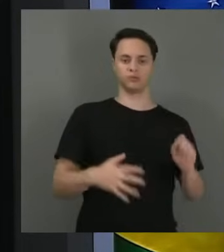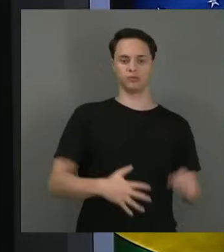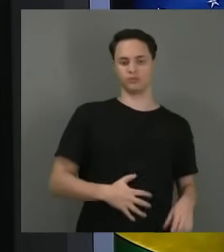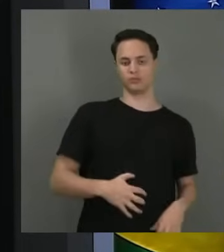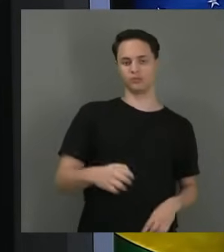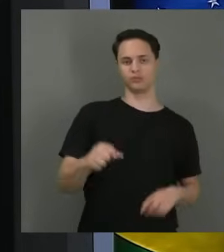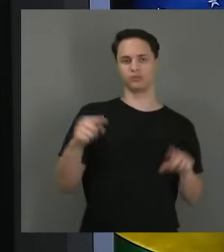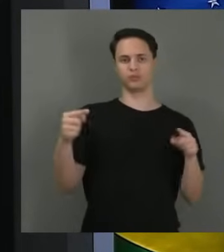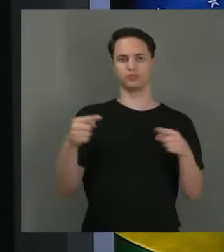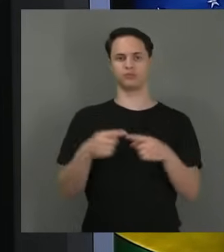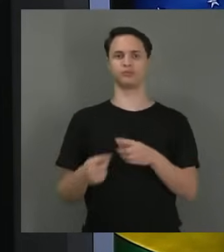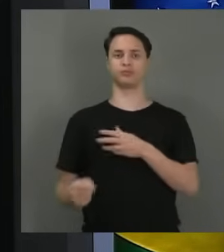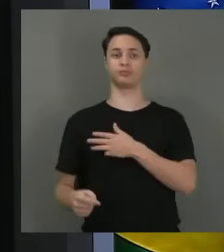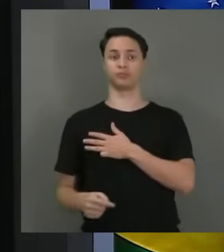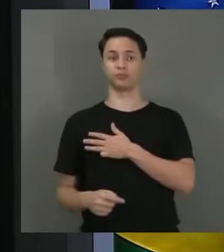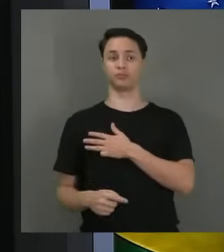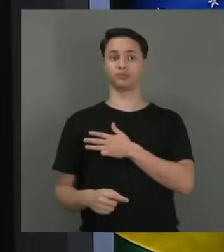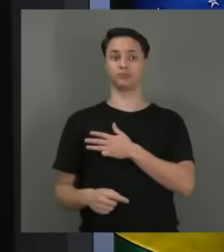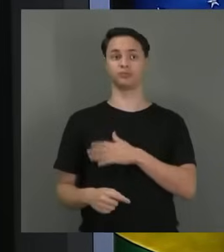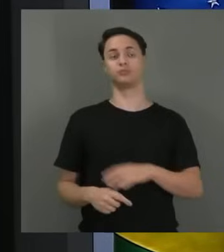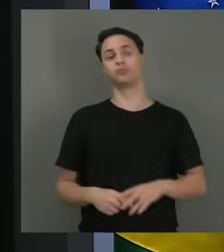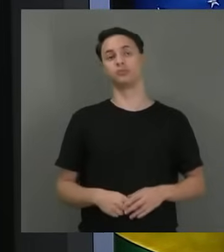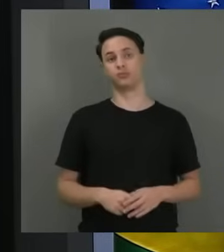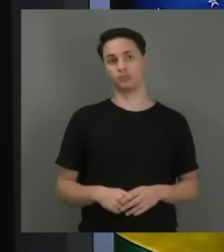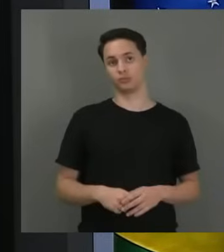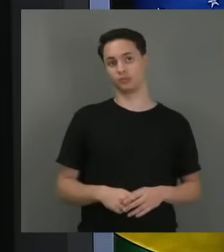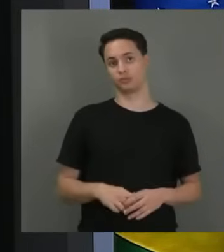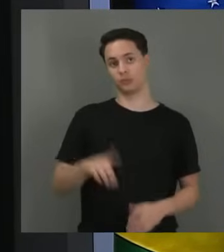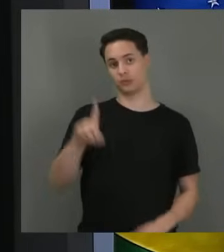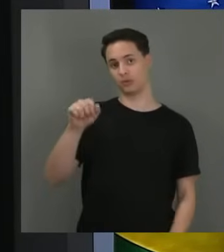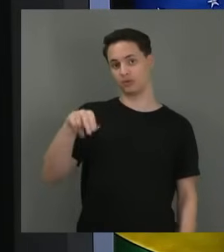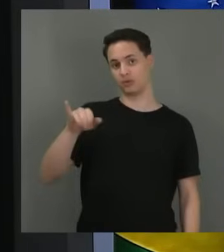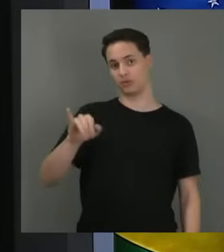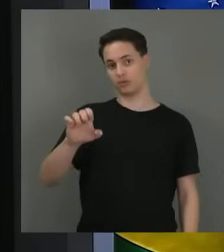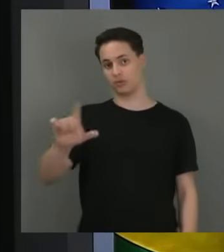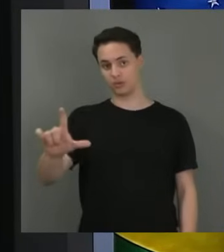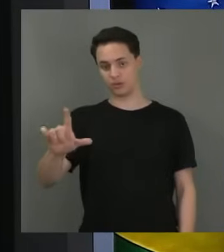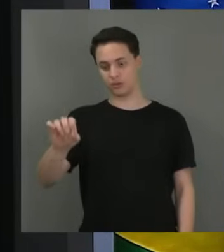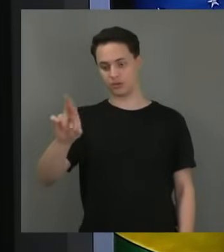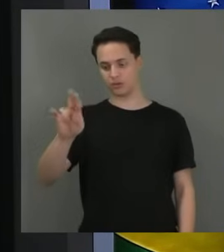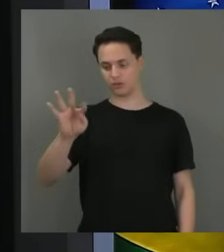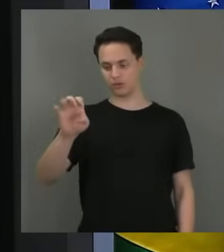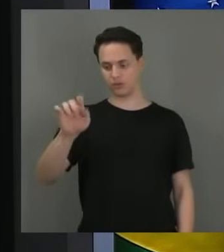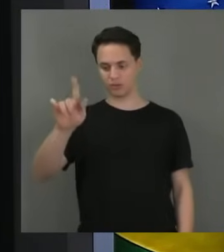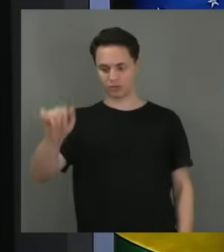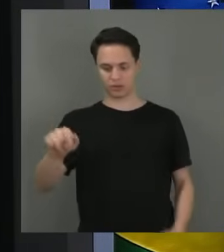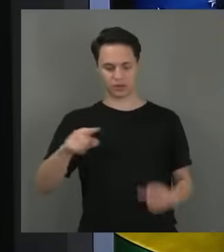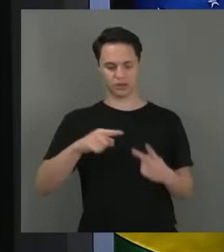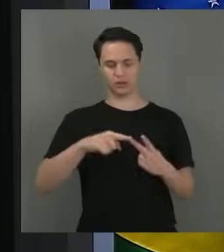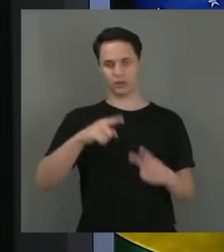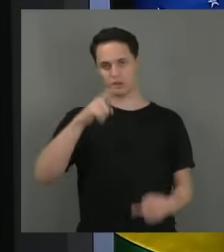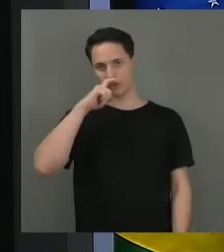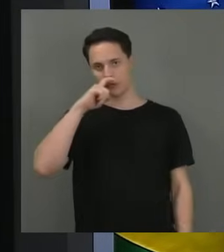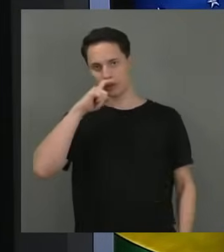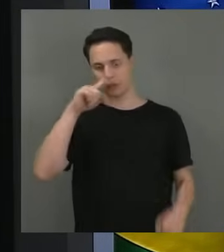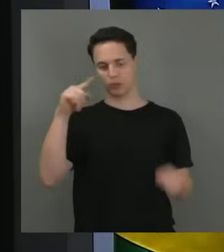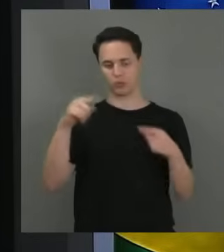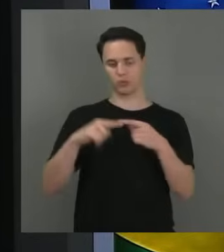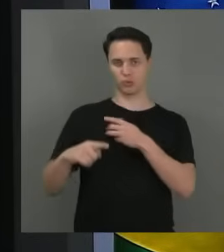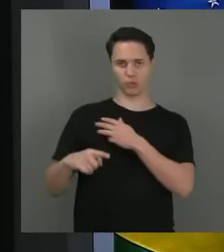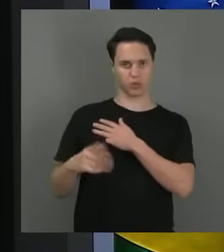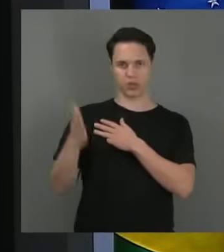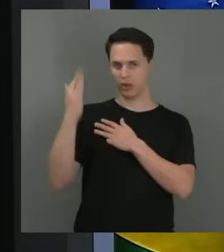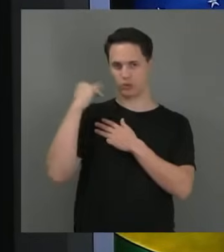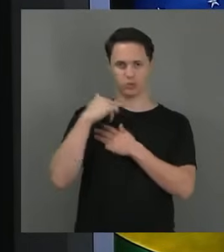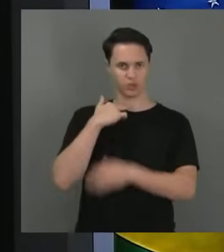aborto com o Lula. Daniel Ortega, Nicolás Maduro com o Lula. Não